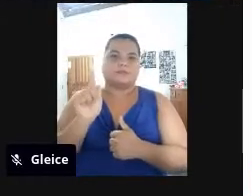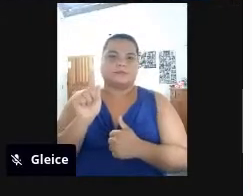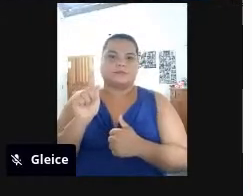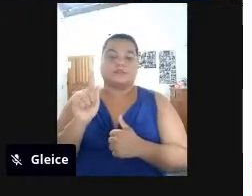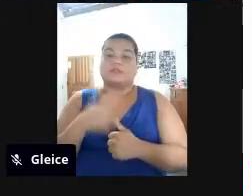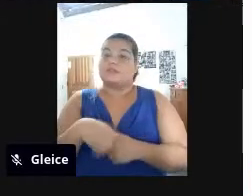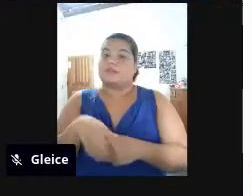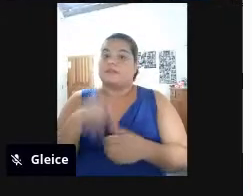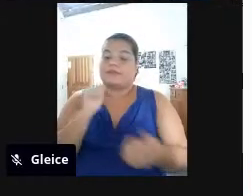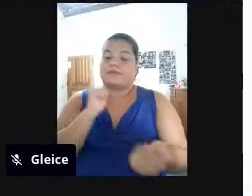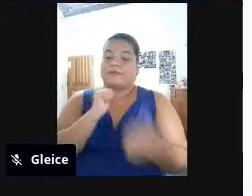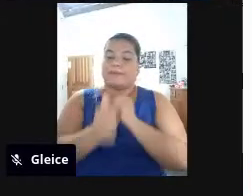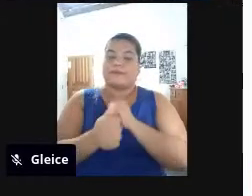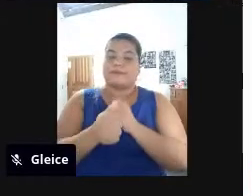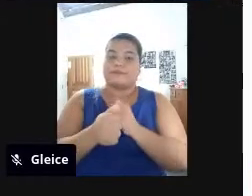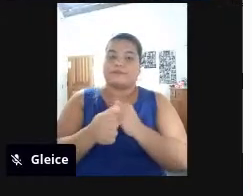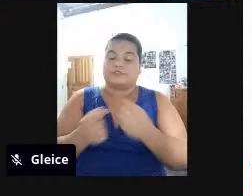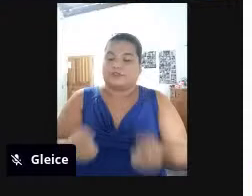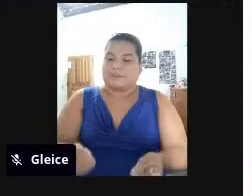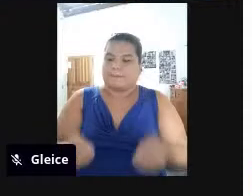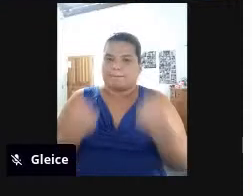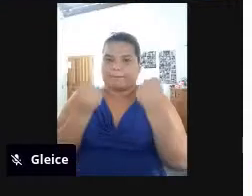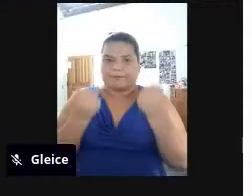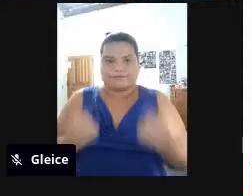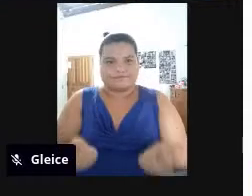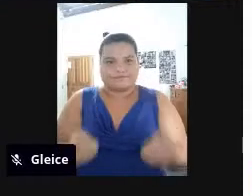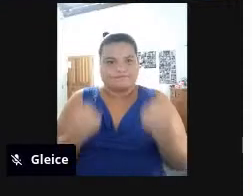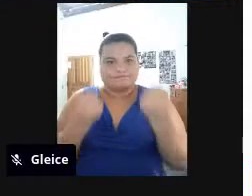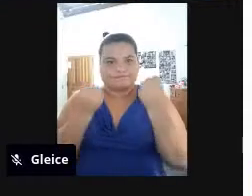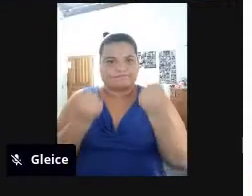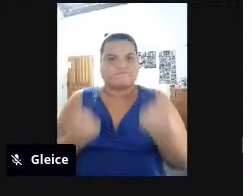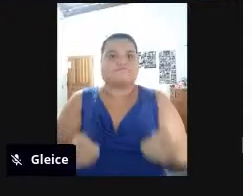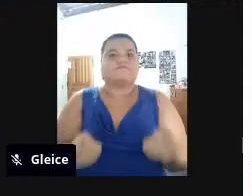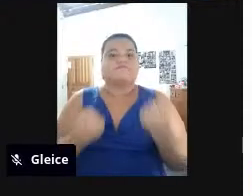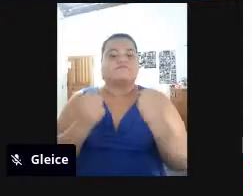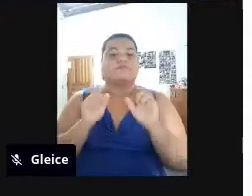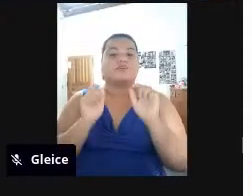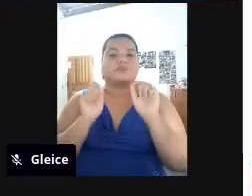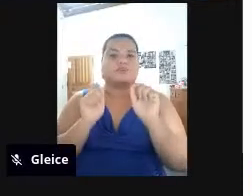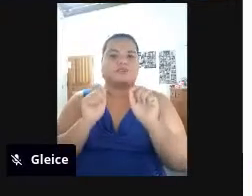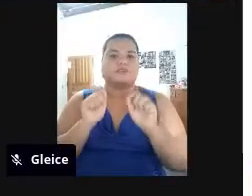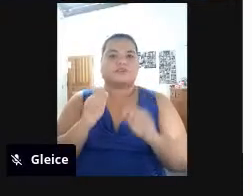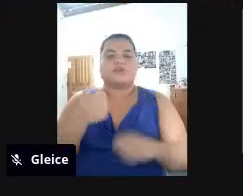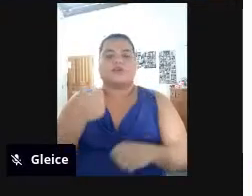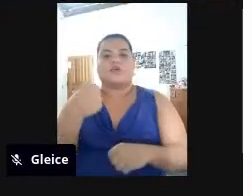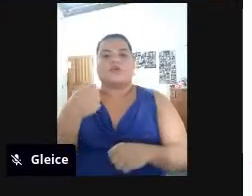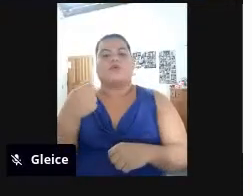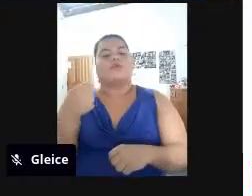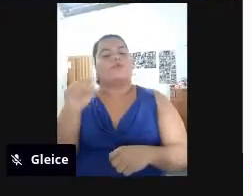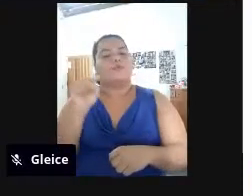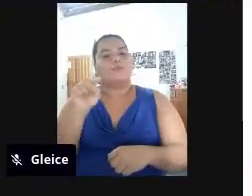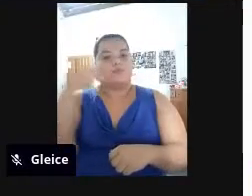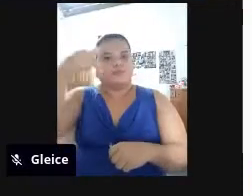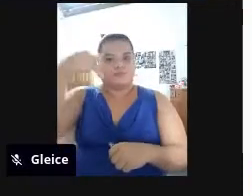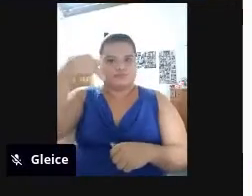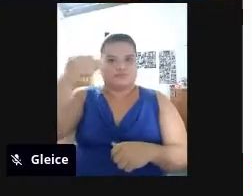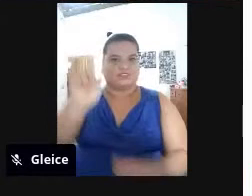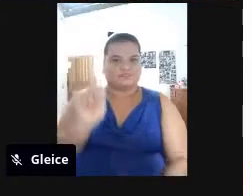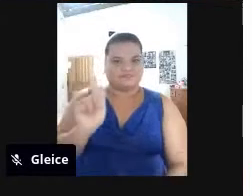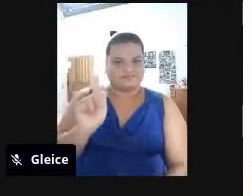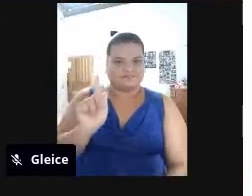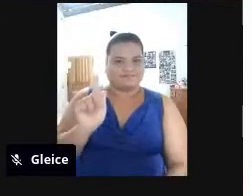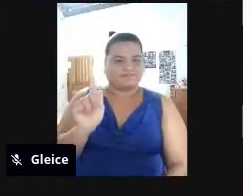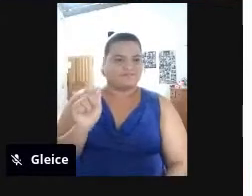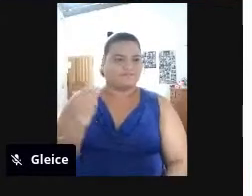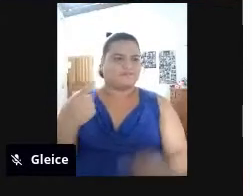pensando principalmente em levantamento de peso, musculação, de 1,2 a 1,7. Por que o atleta de